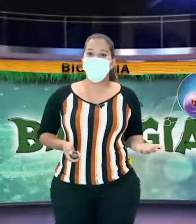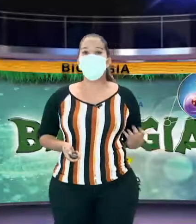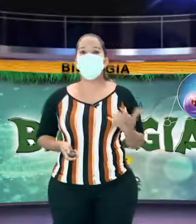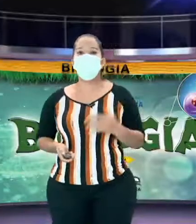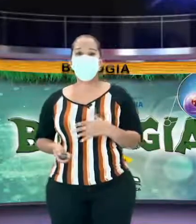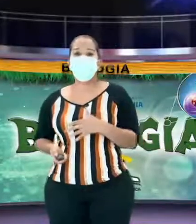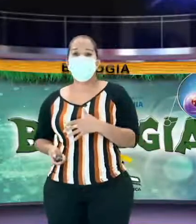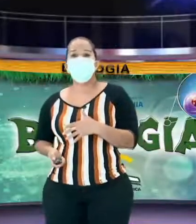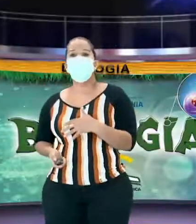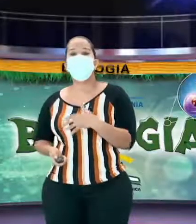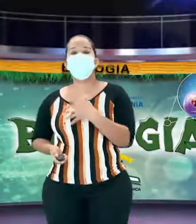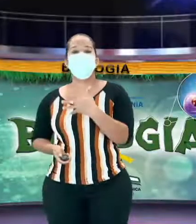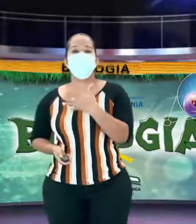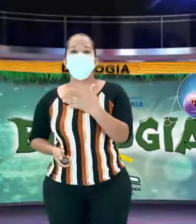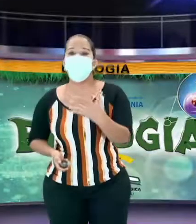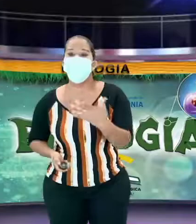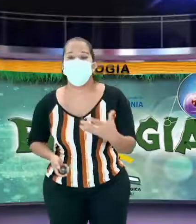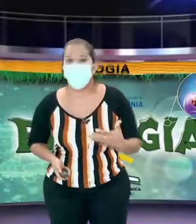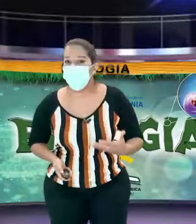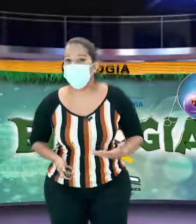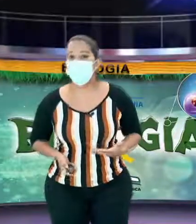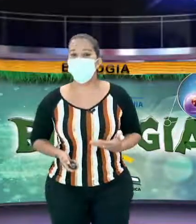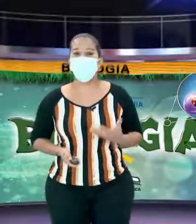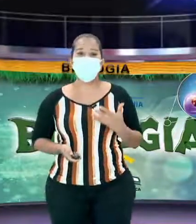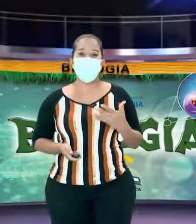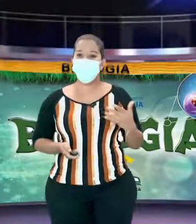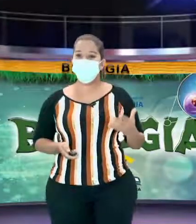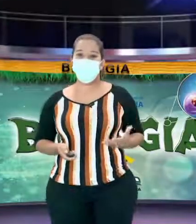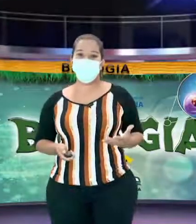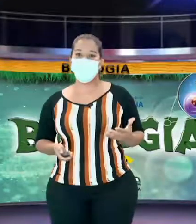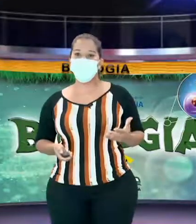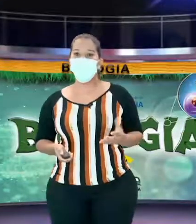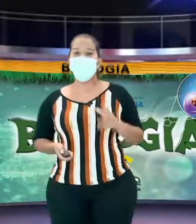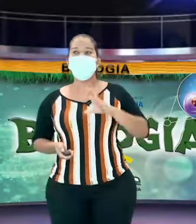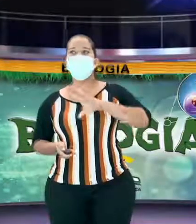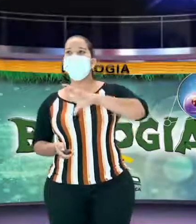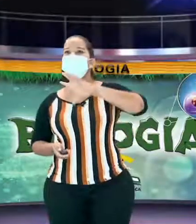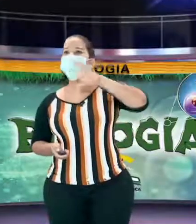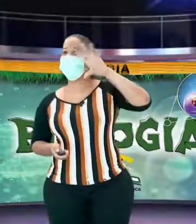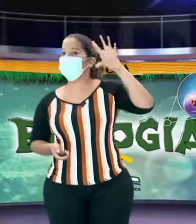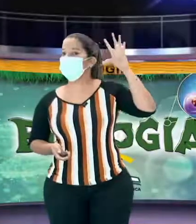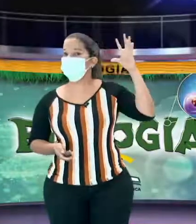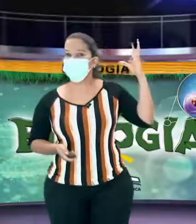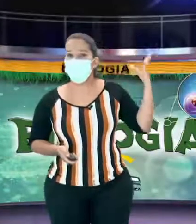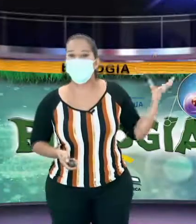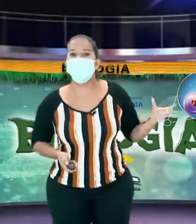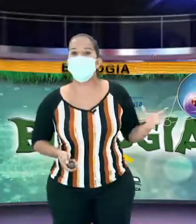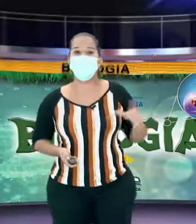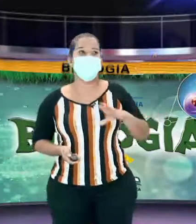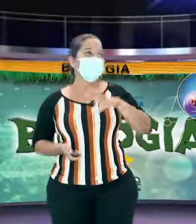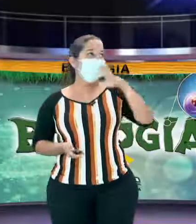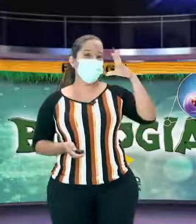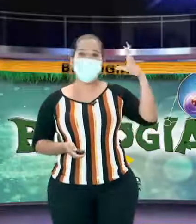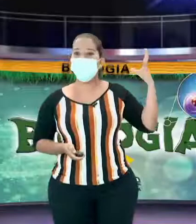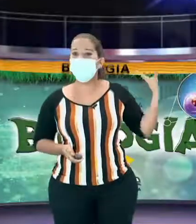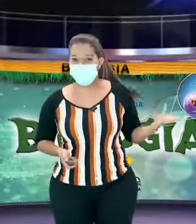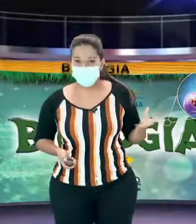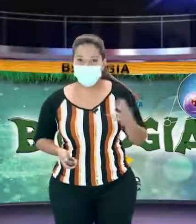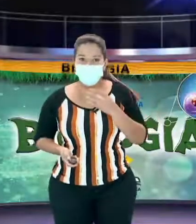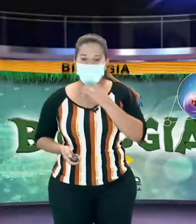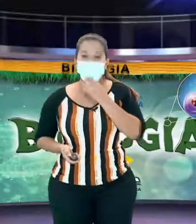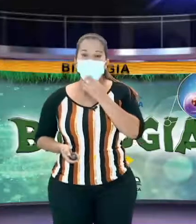O estudo de todas as formas que nós imaginarmos. tanto aquelas microscópicas que ficam no